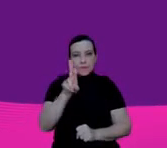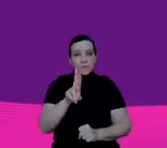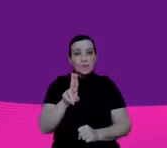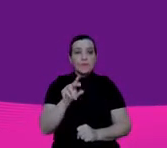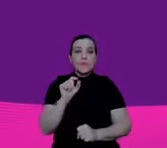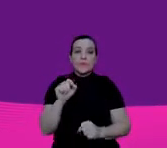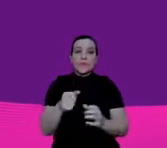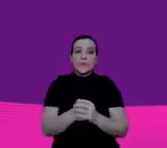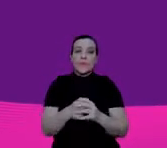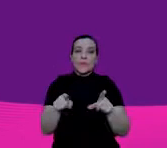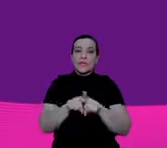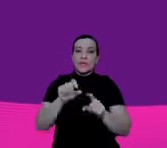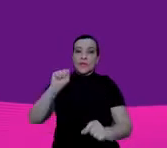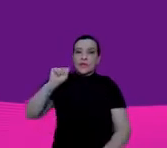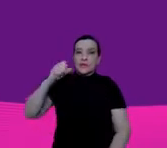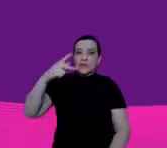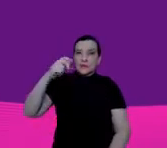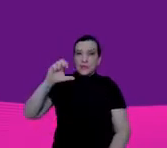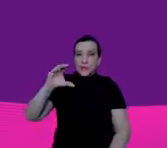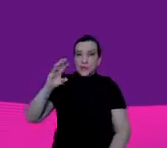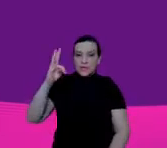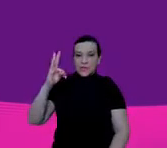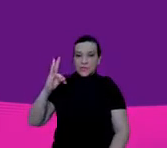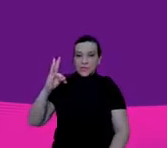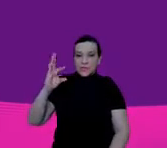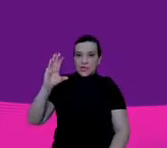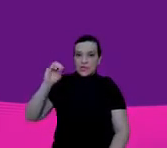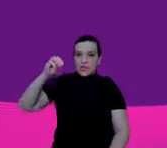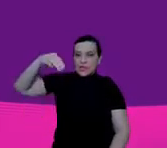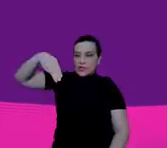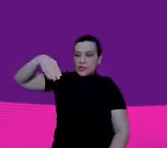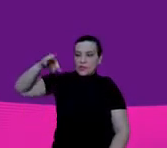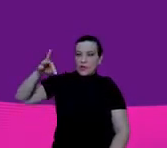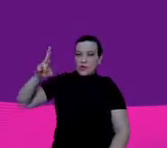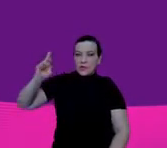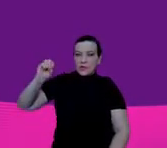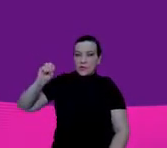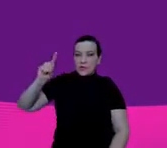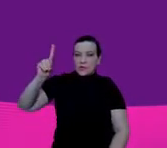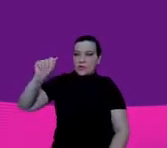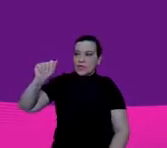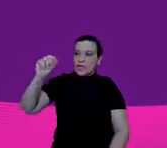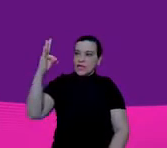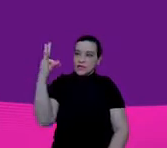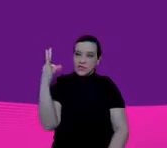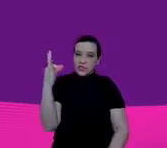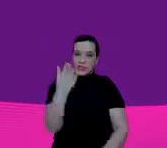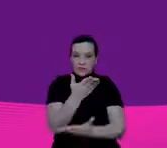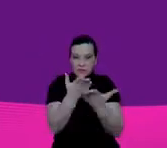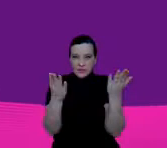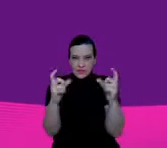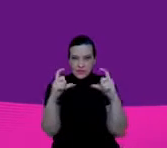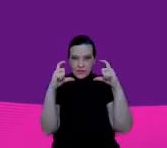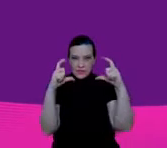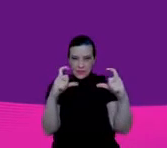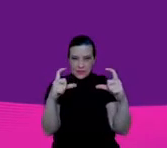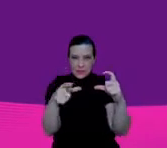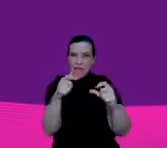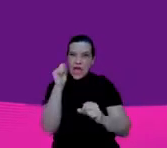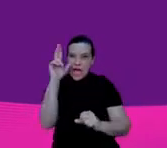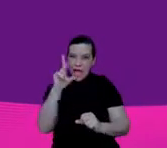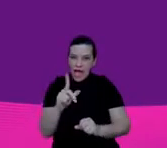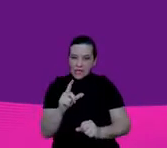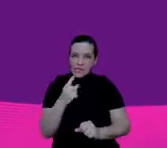TRODAT. O TRODAT é um marcador de transportador dopaminérgico. E aqui nesse exemplo, vocês veem, você tem nas